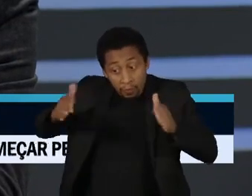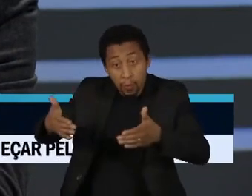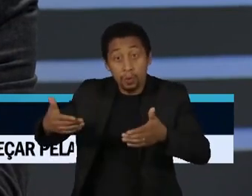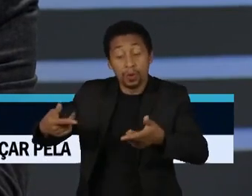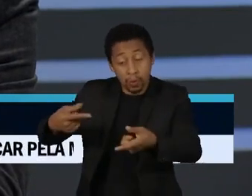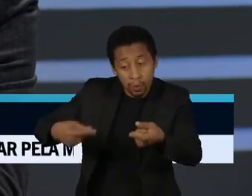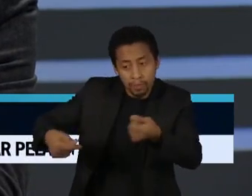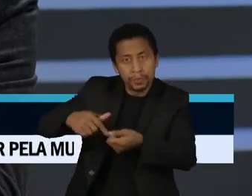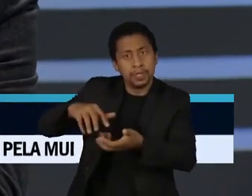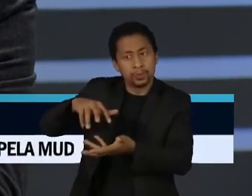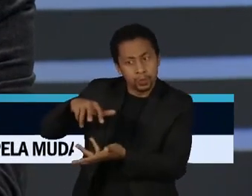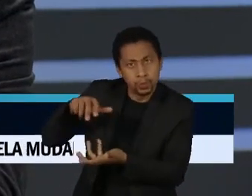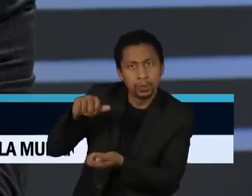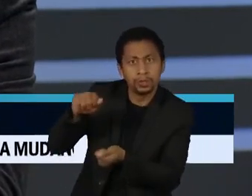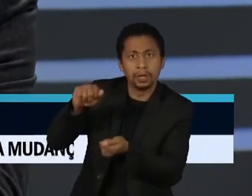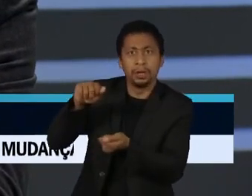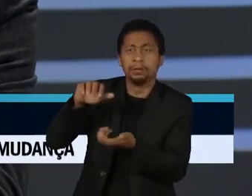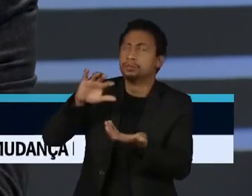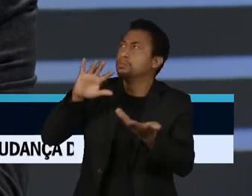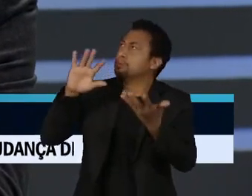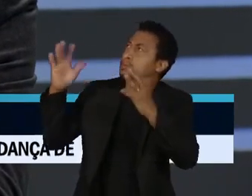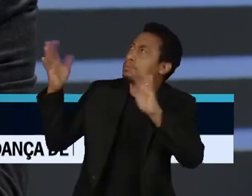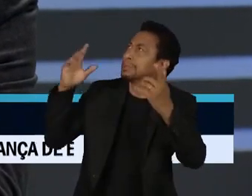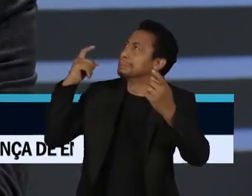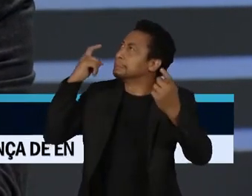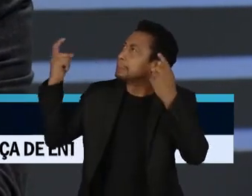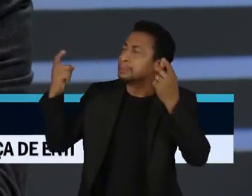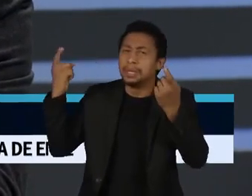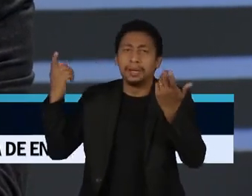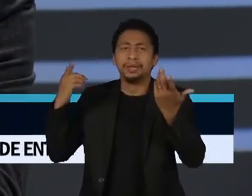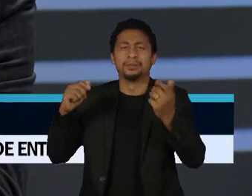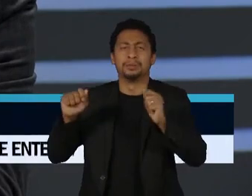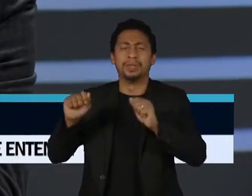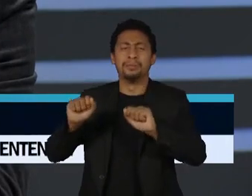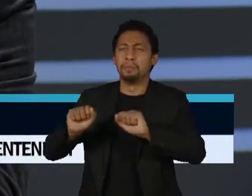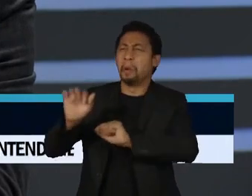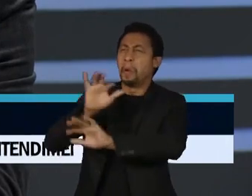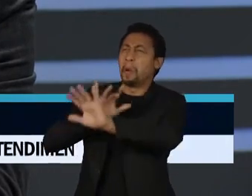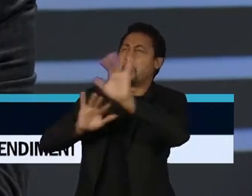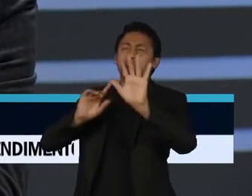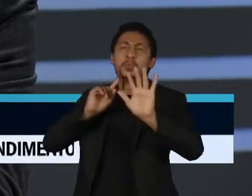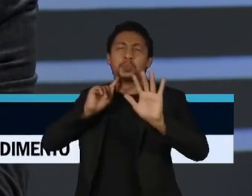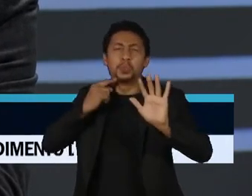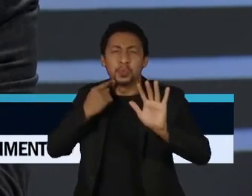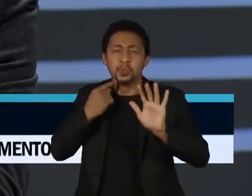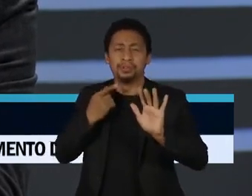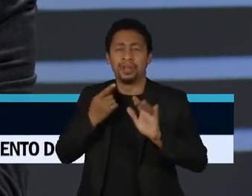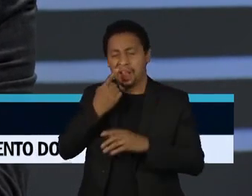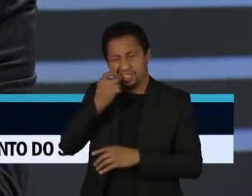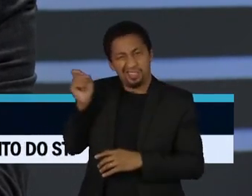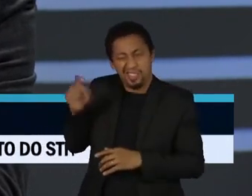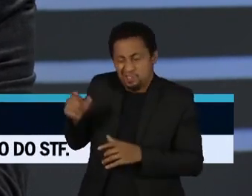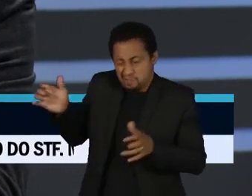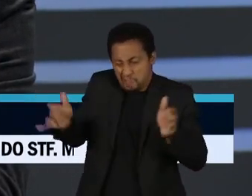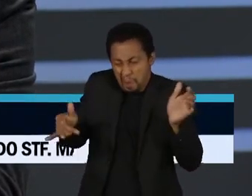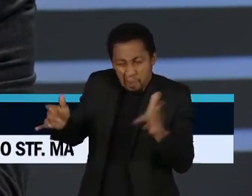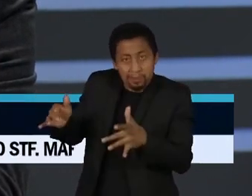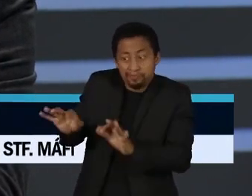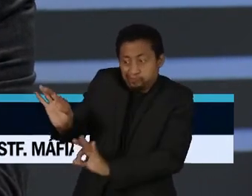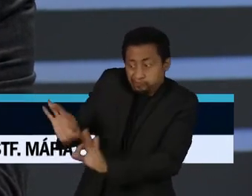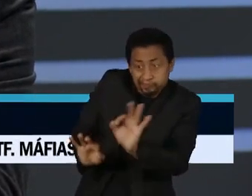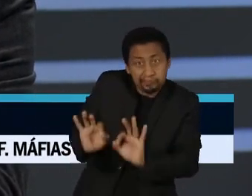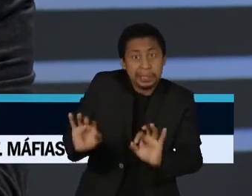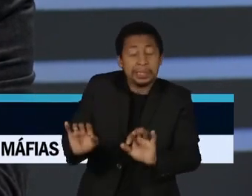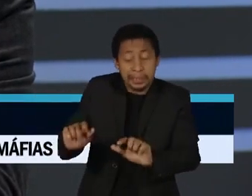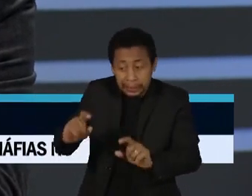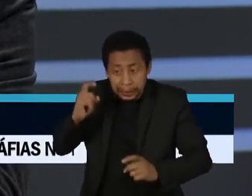sustentável clima poluição resíduos Ou seja a qualidade de vida está